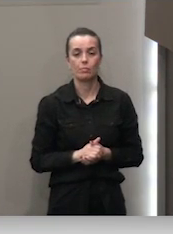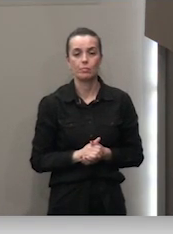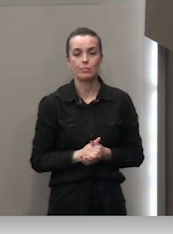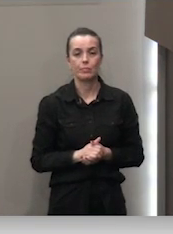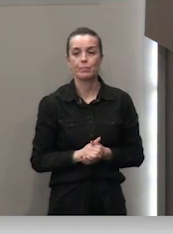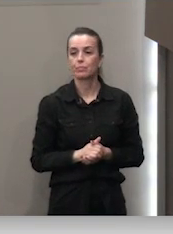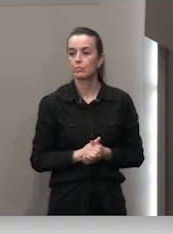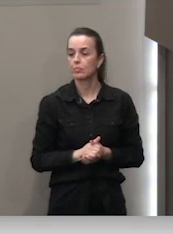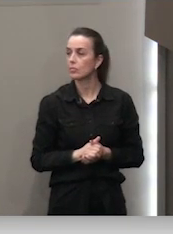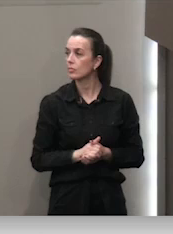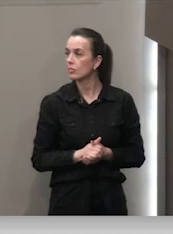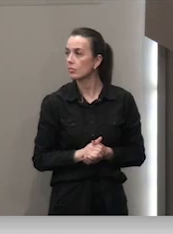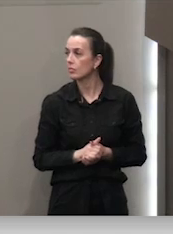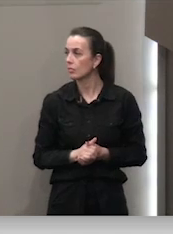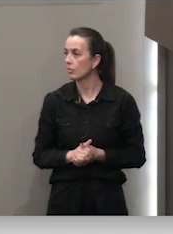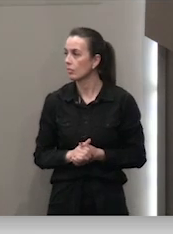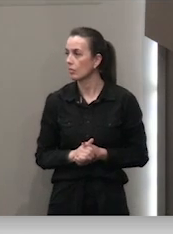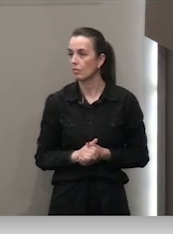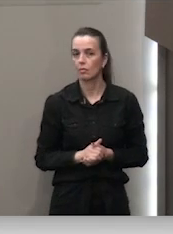Não havendo...